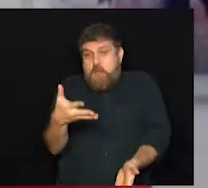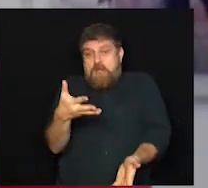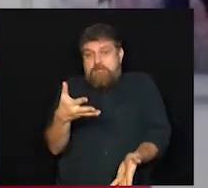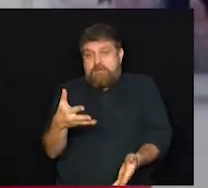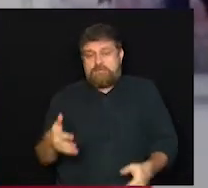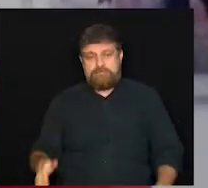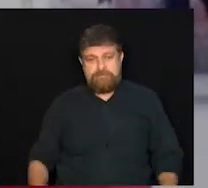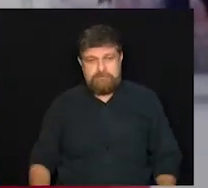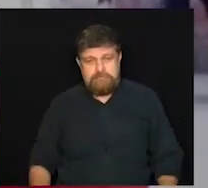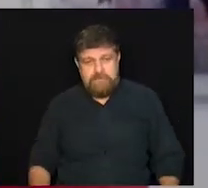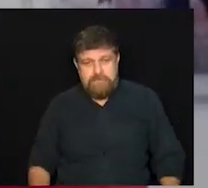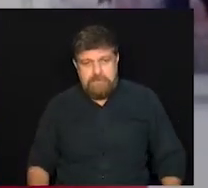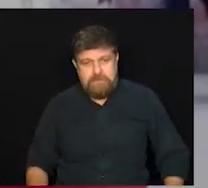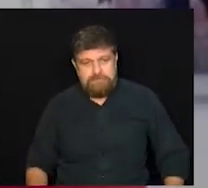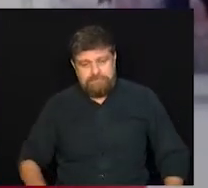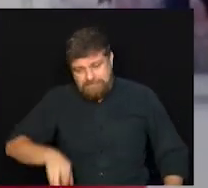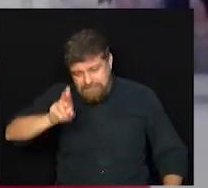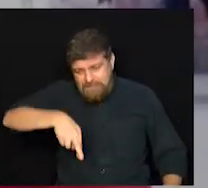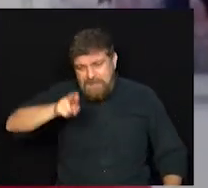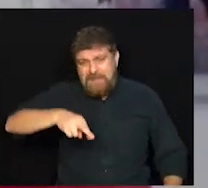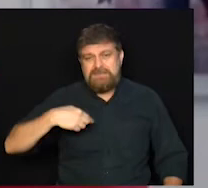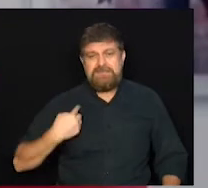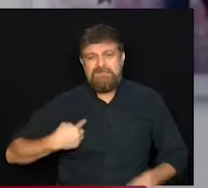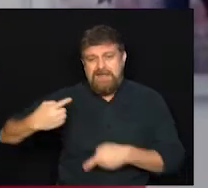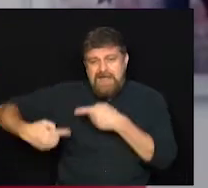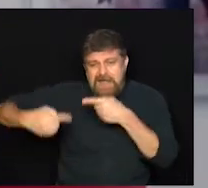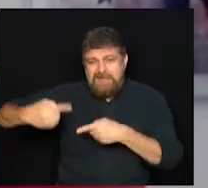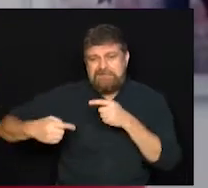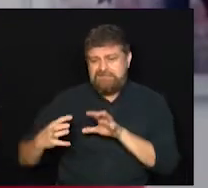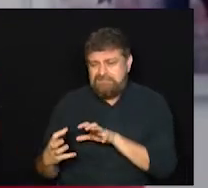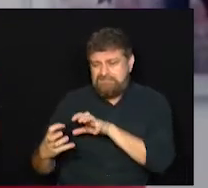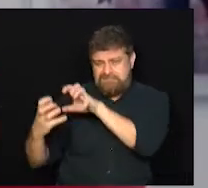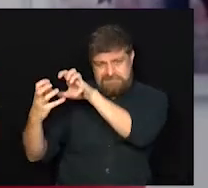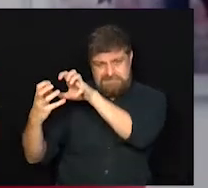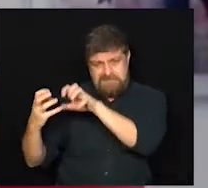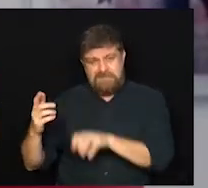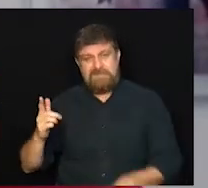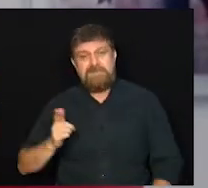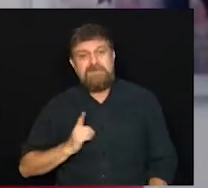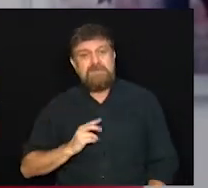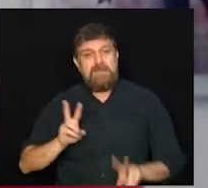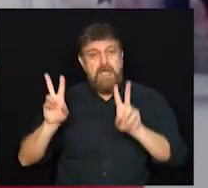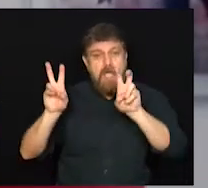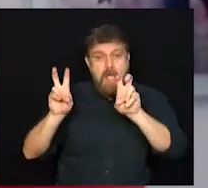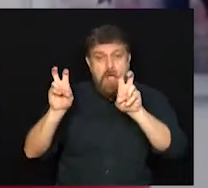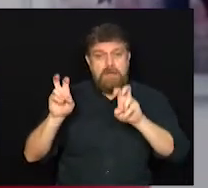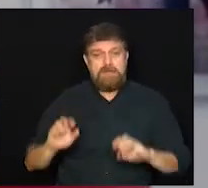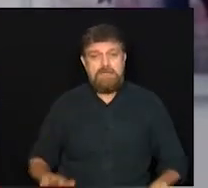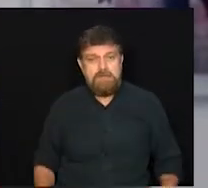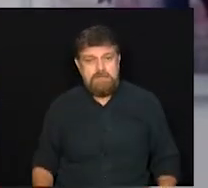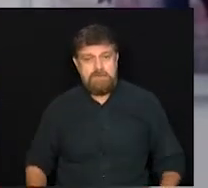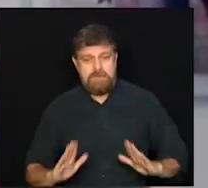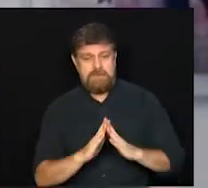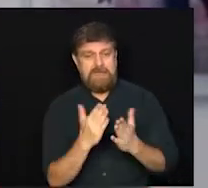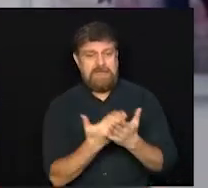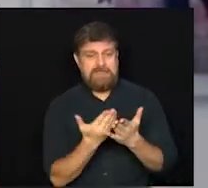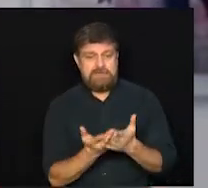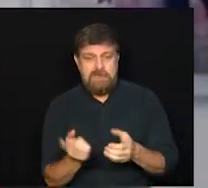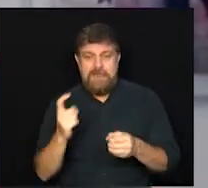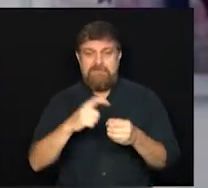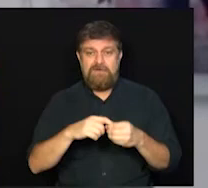isso é a razão pela qual as discussões se acirram, né, vamos dizer assim, em relação ao retorno à escola,